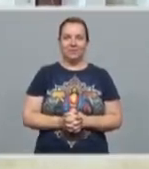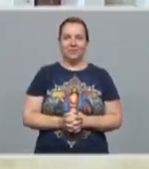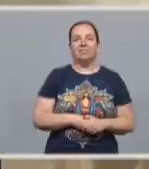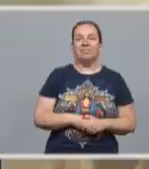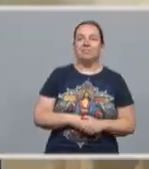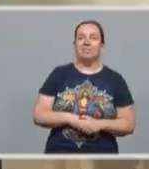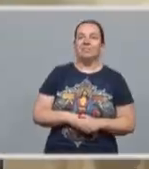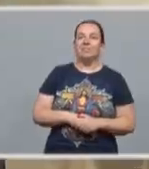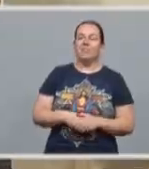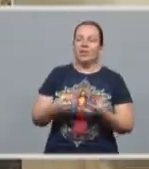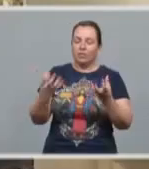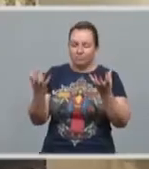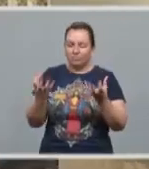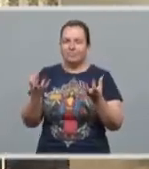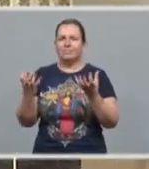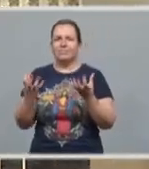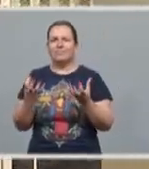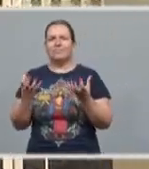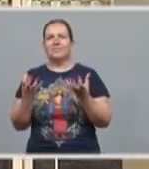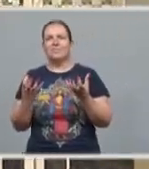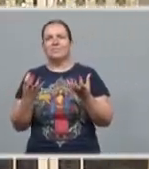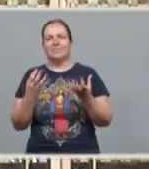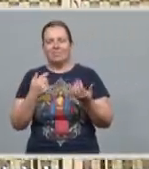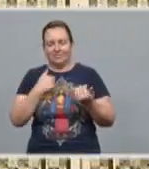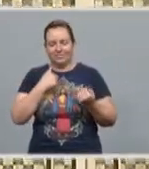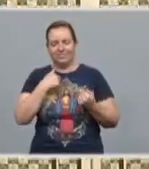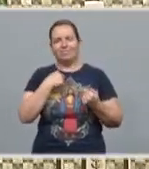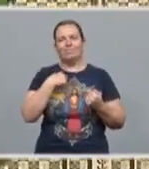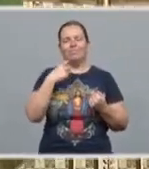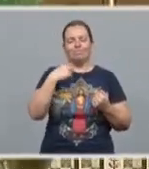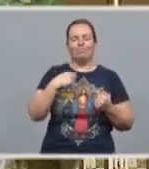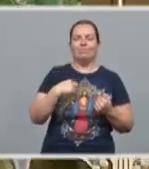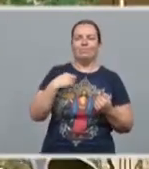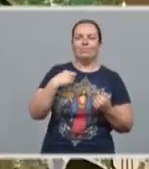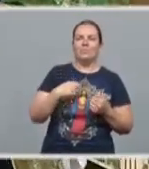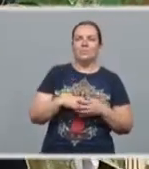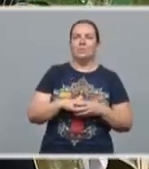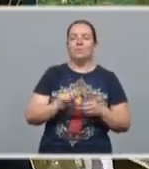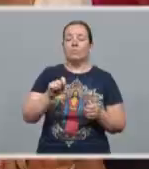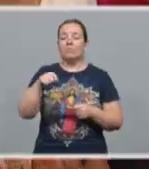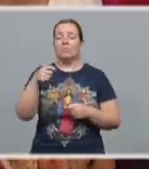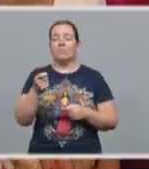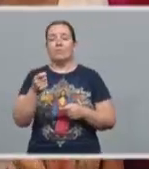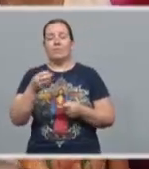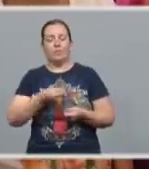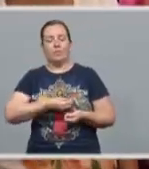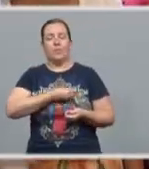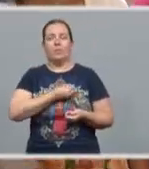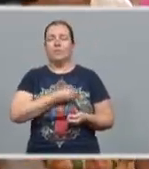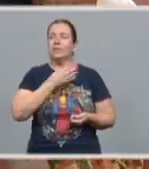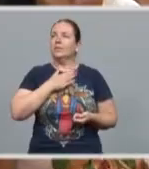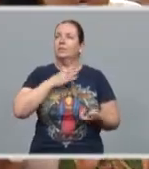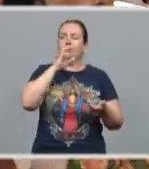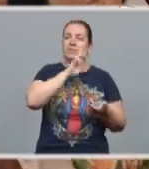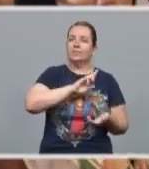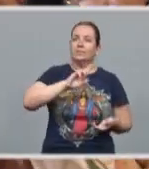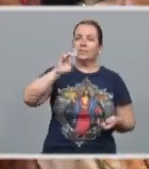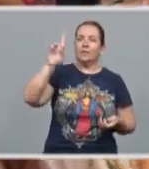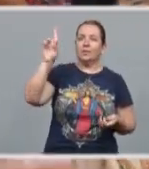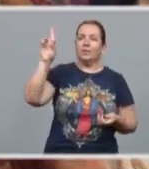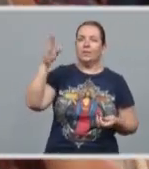Cantemos. Eu quero ser um instrumento vivo, meu